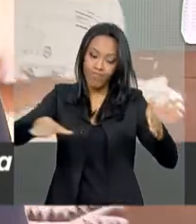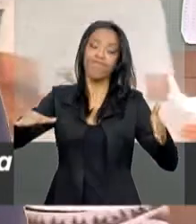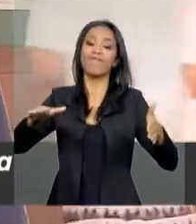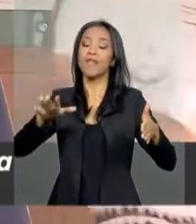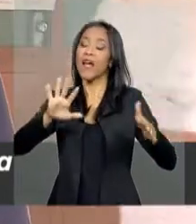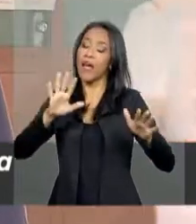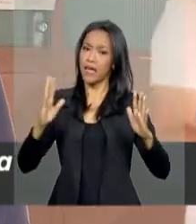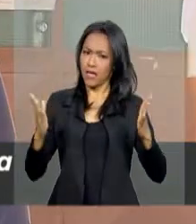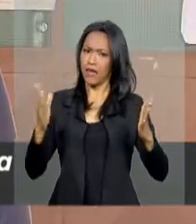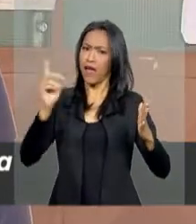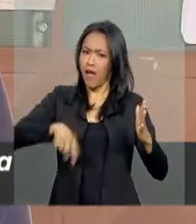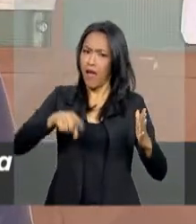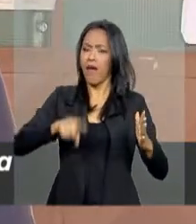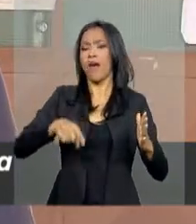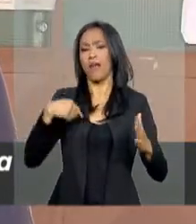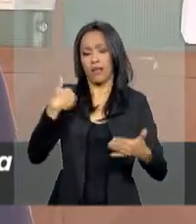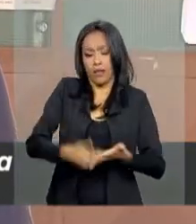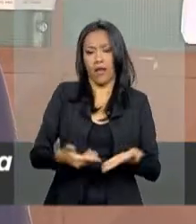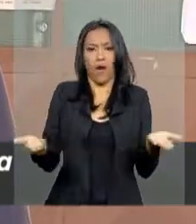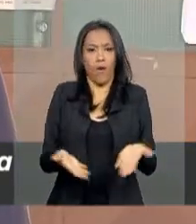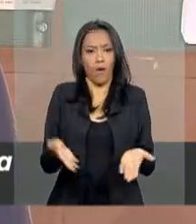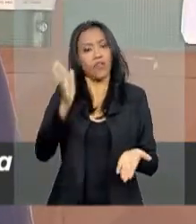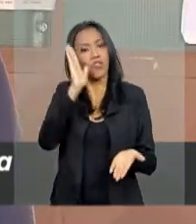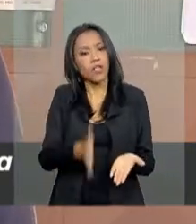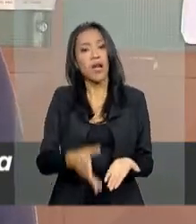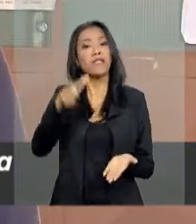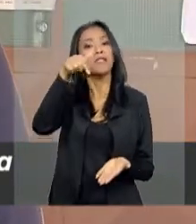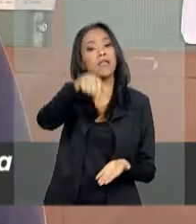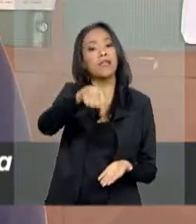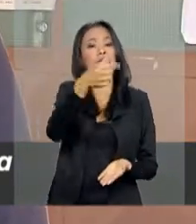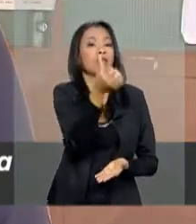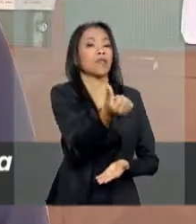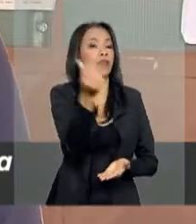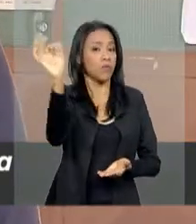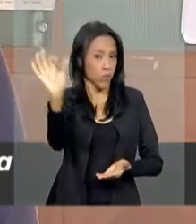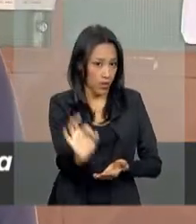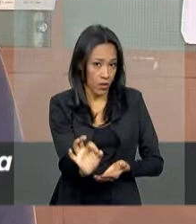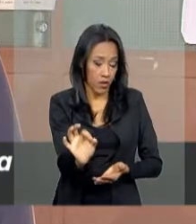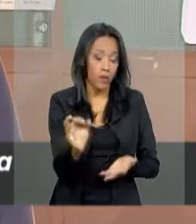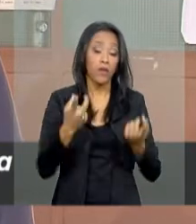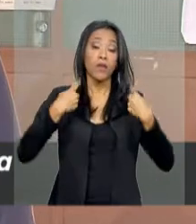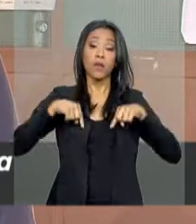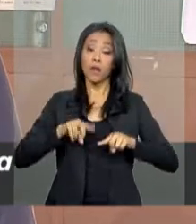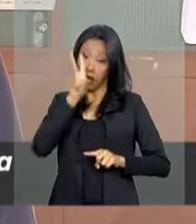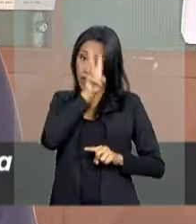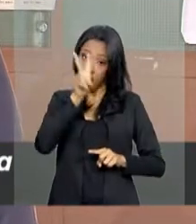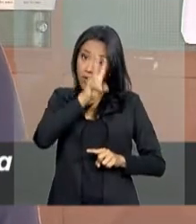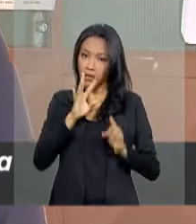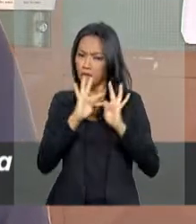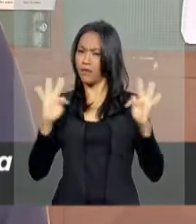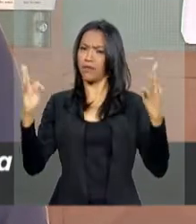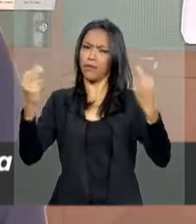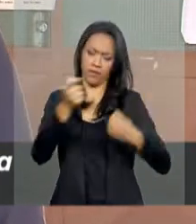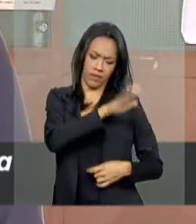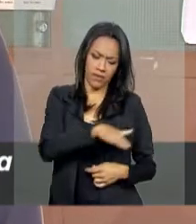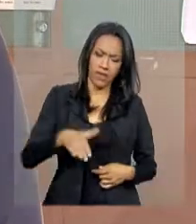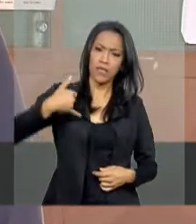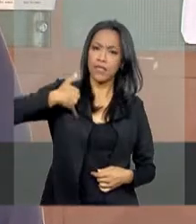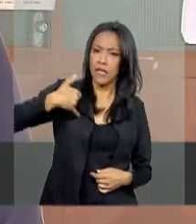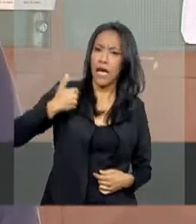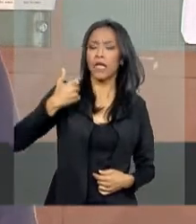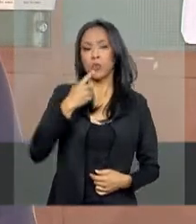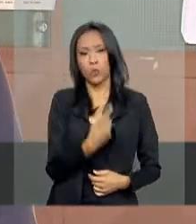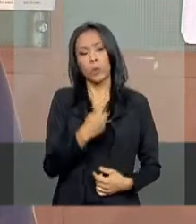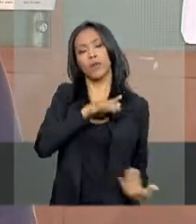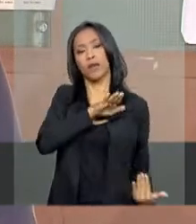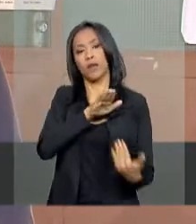a média nacional de vacinação está em 76%. Lembrando que todas as crianças com idade